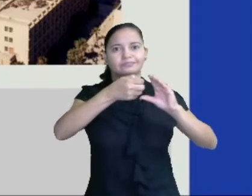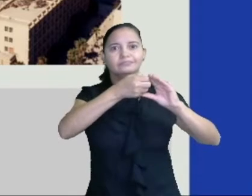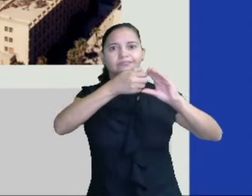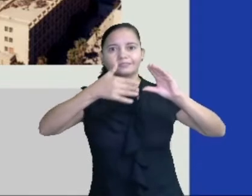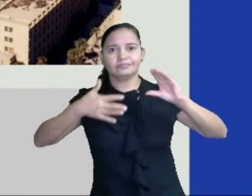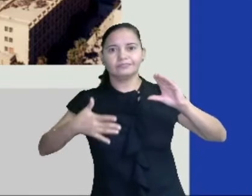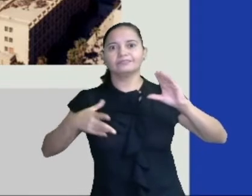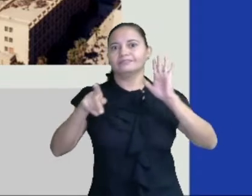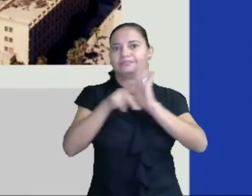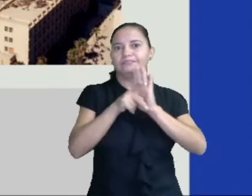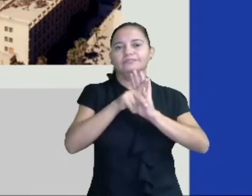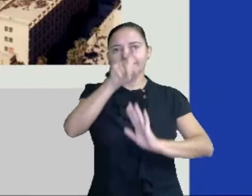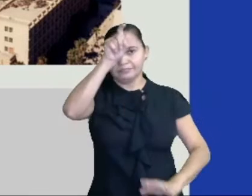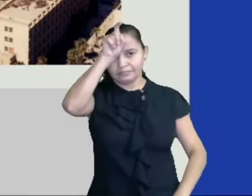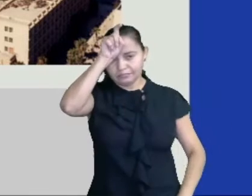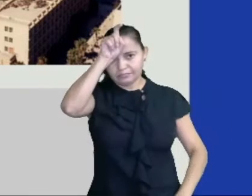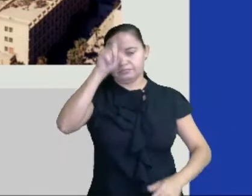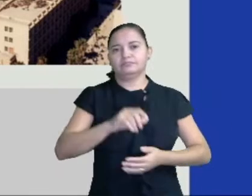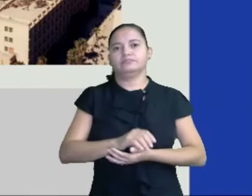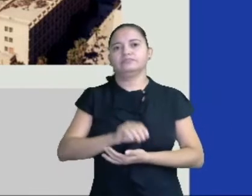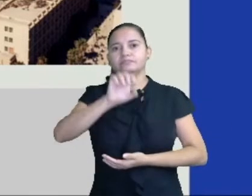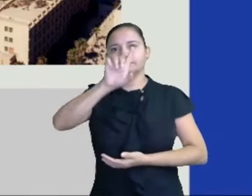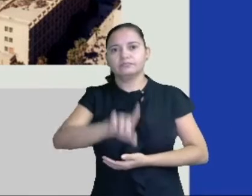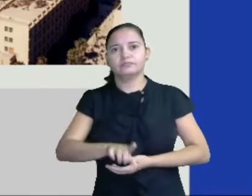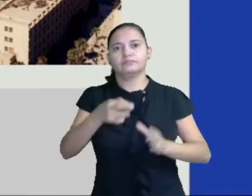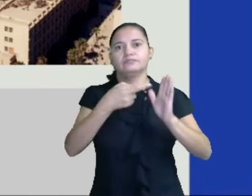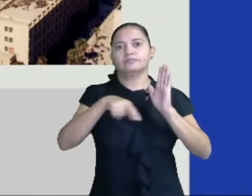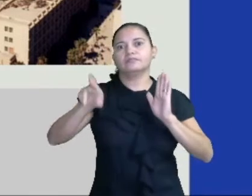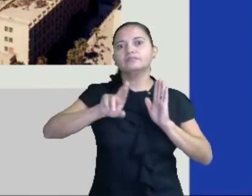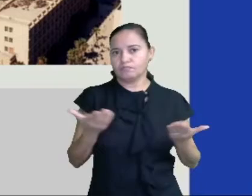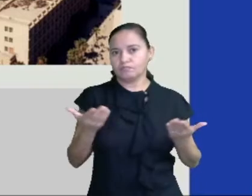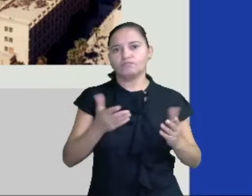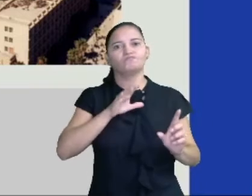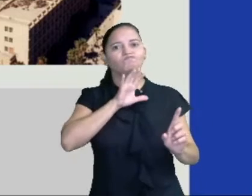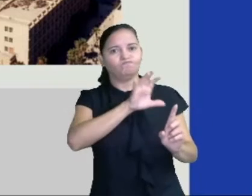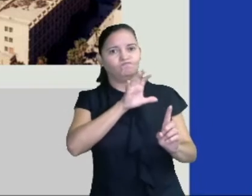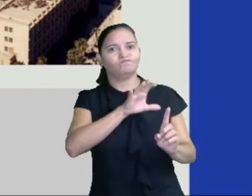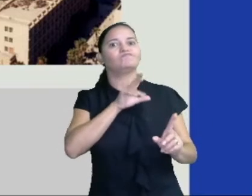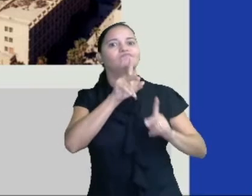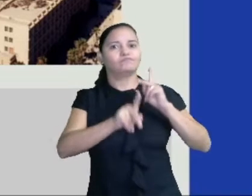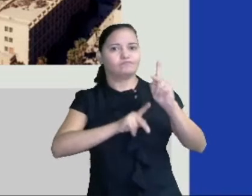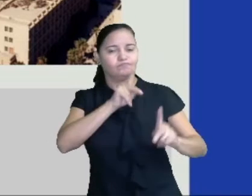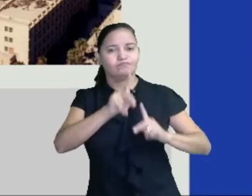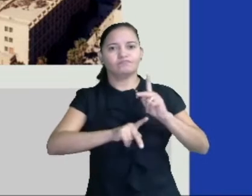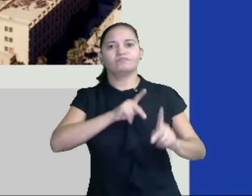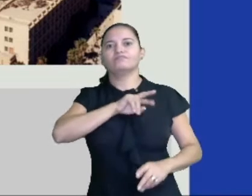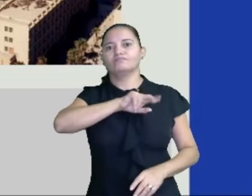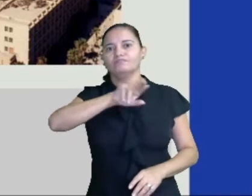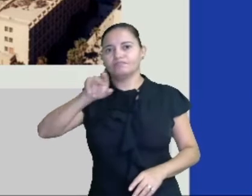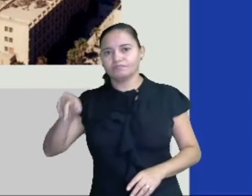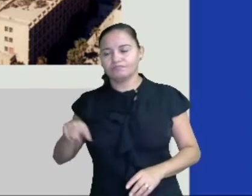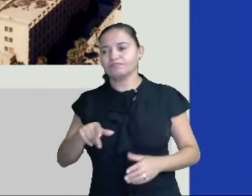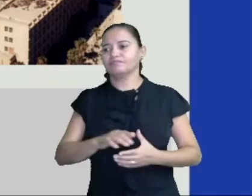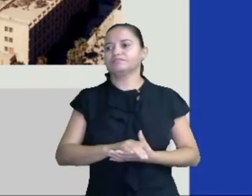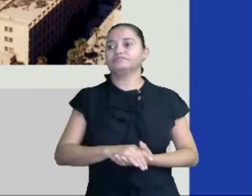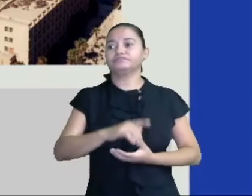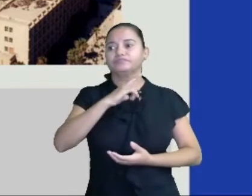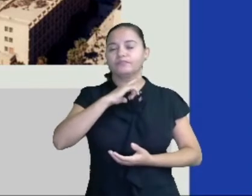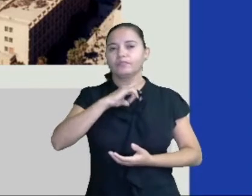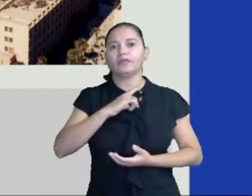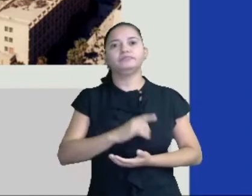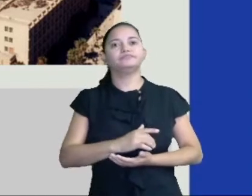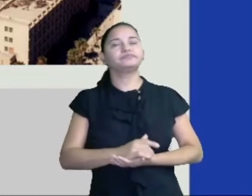visão errada sobre esse continente foi passada. Foi passada uma visão de um continente pobre, que